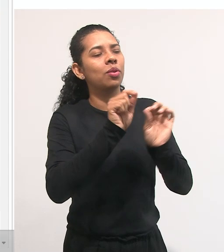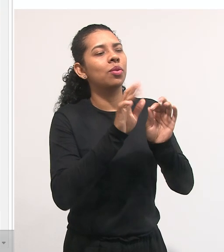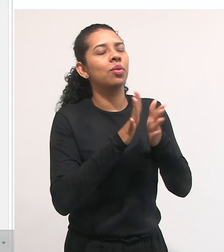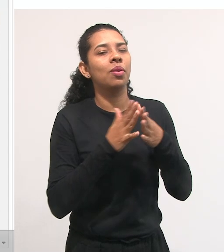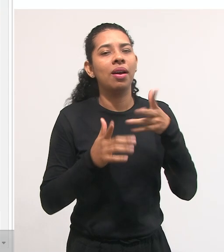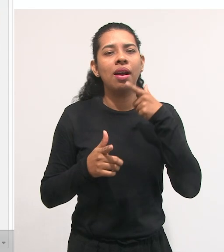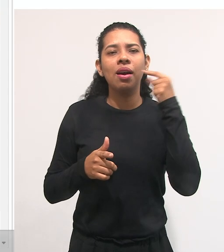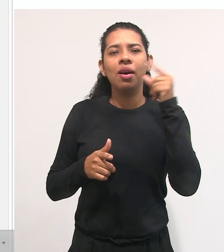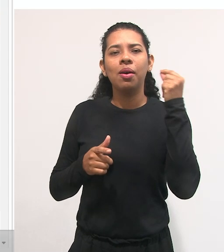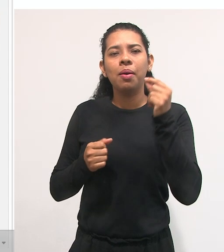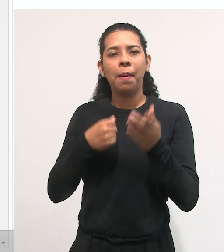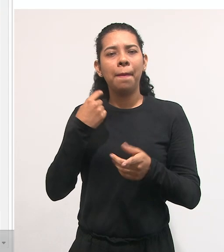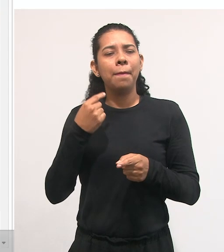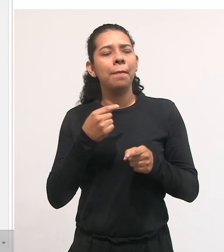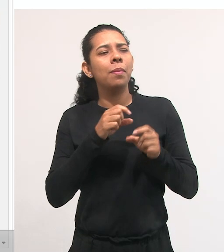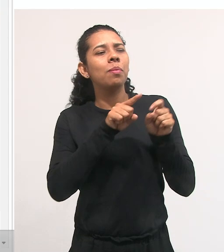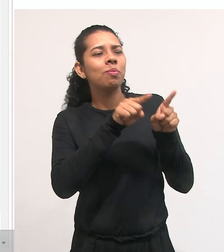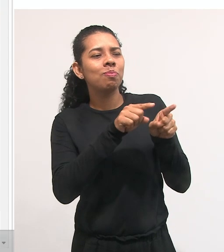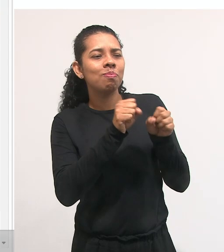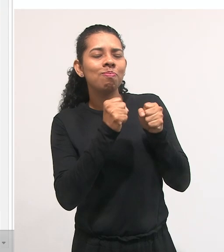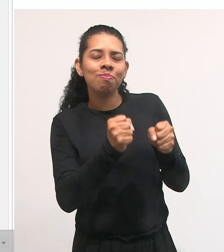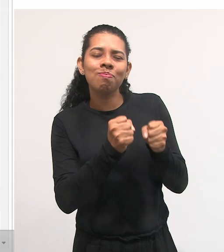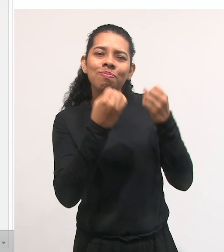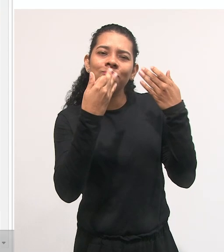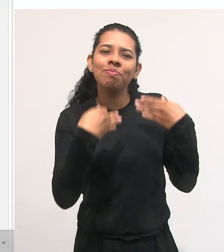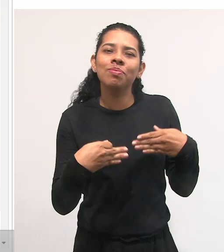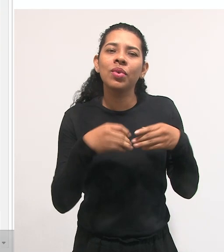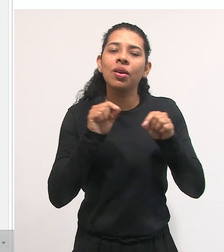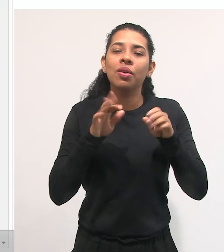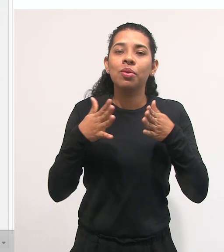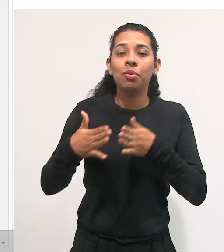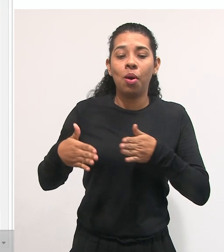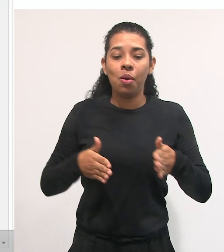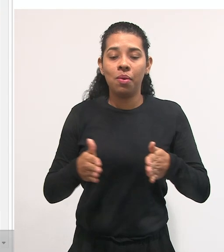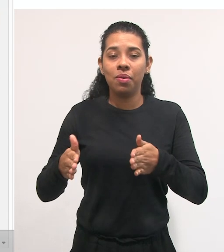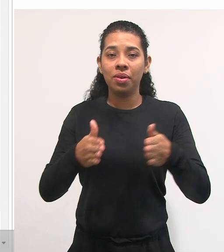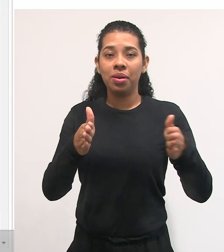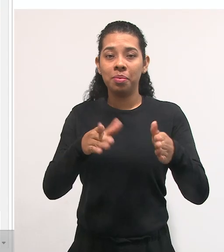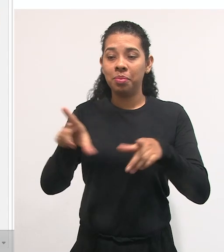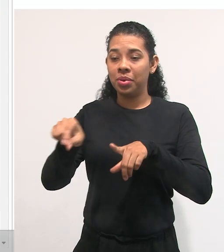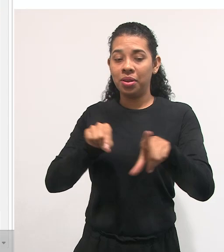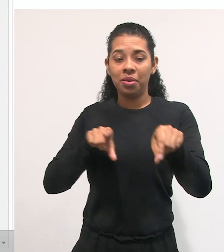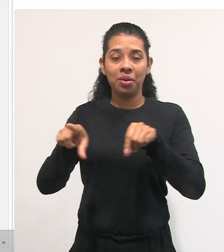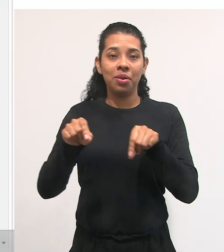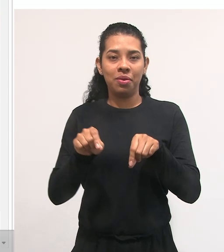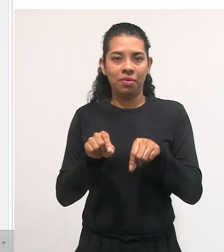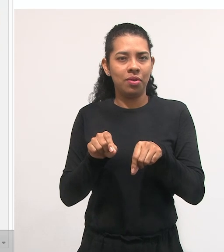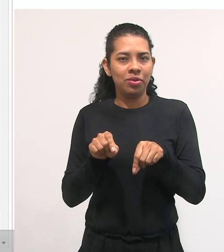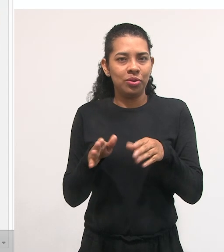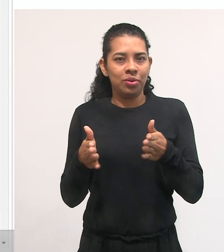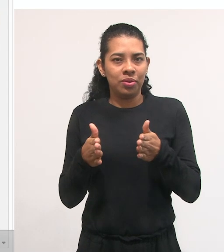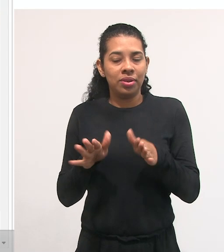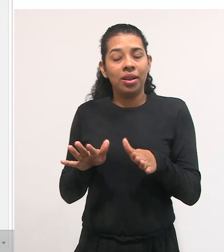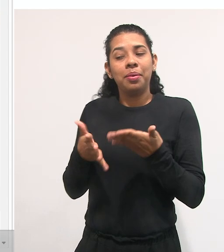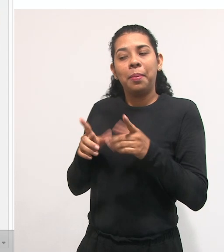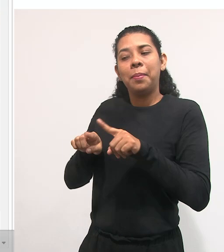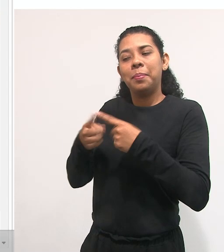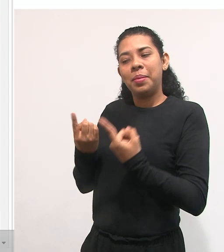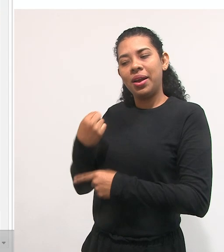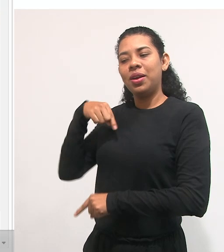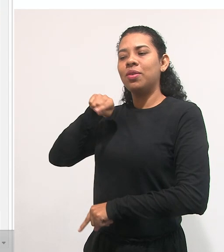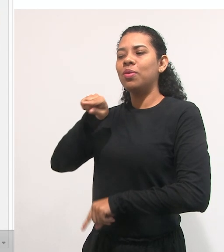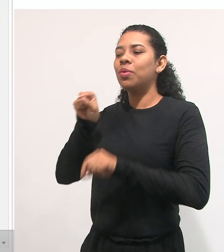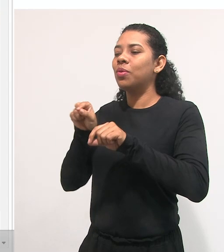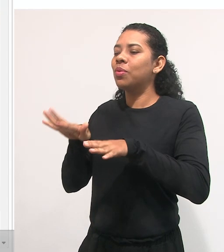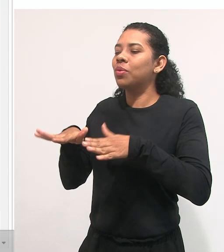né pode me dizer qual caminho eu devo tomar e o gato responde isso depende muito do lugar